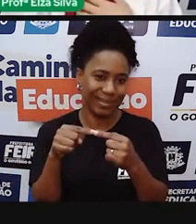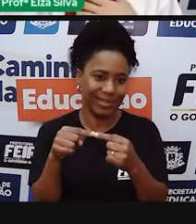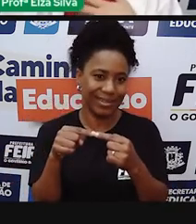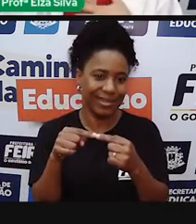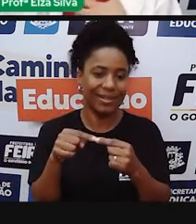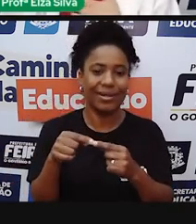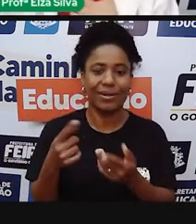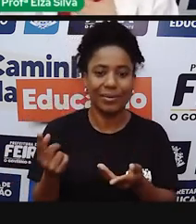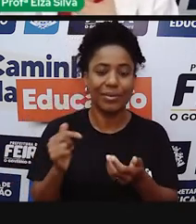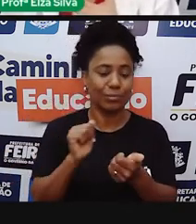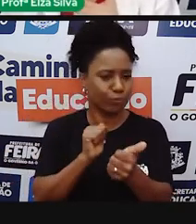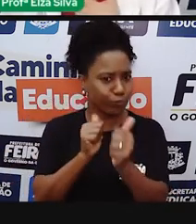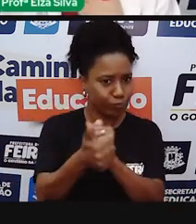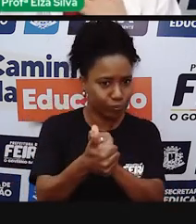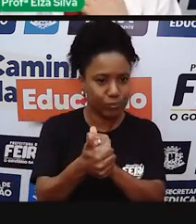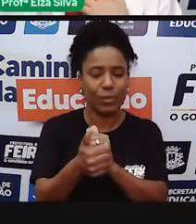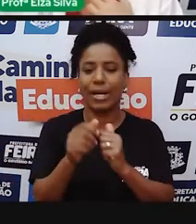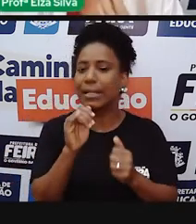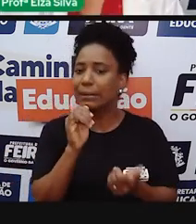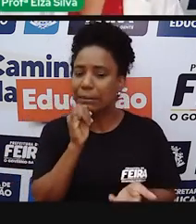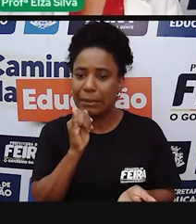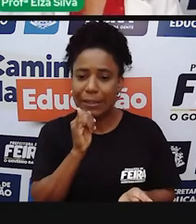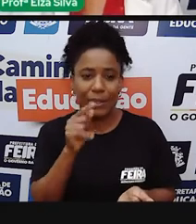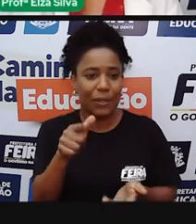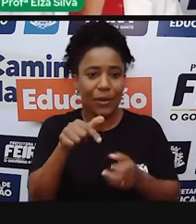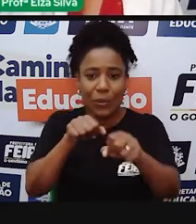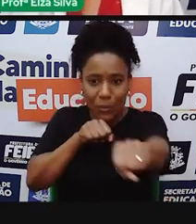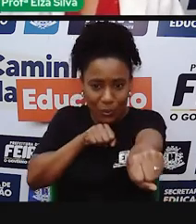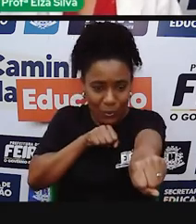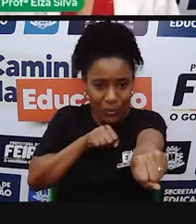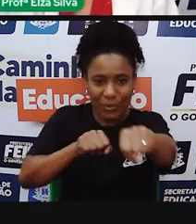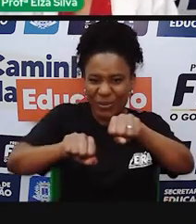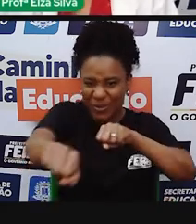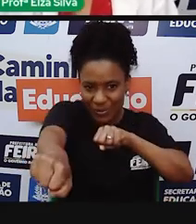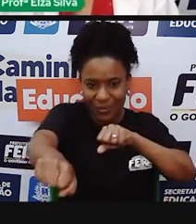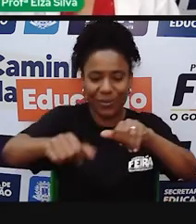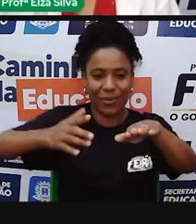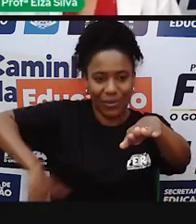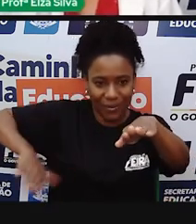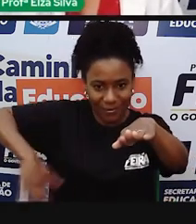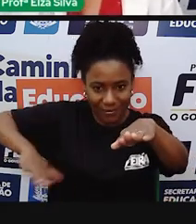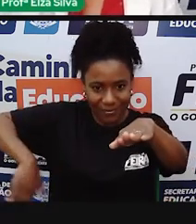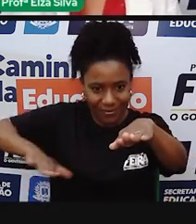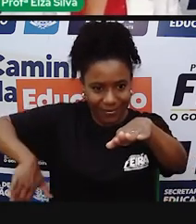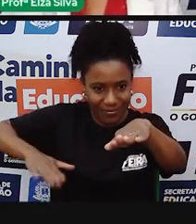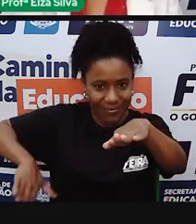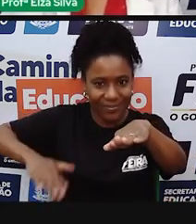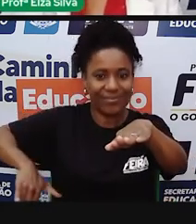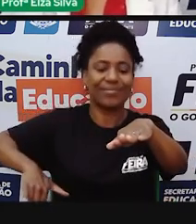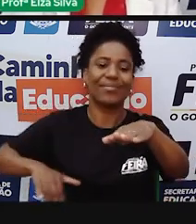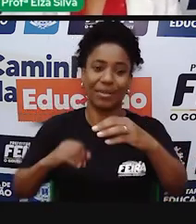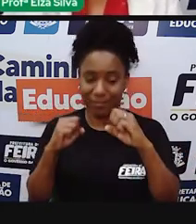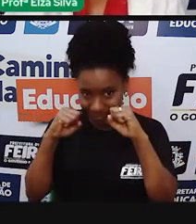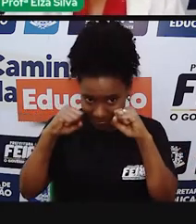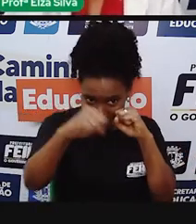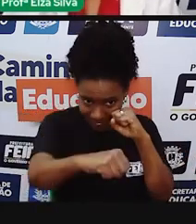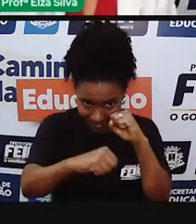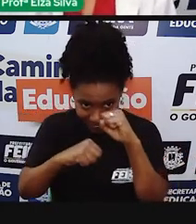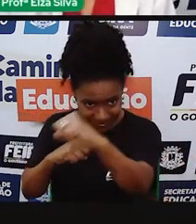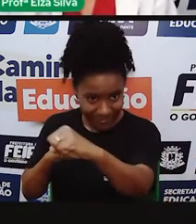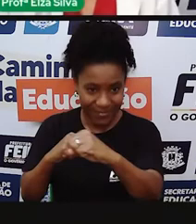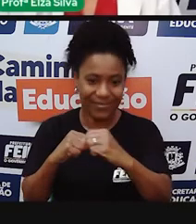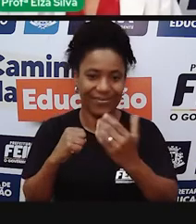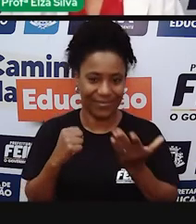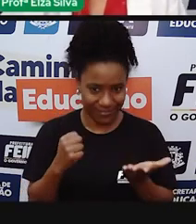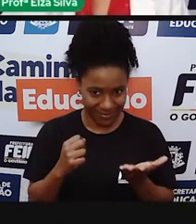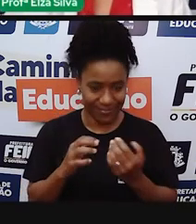dele, como a praticar judô, praticar a maratona aquática, o pentatlo moderno e o boxe, ok?